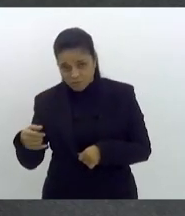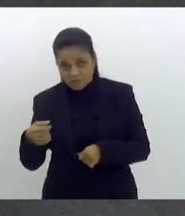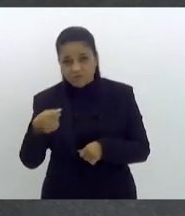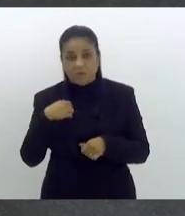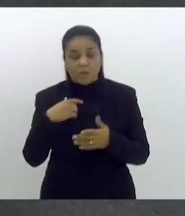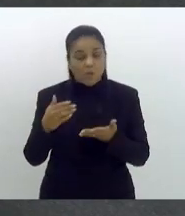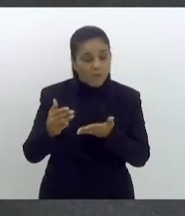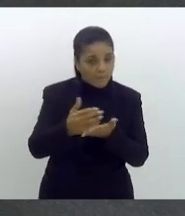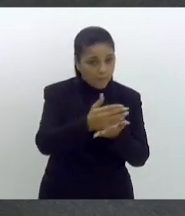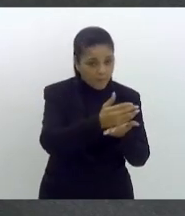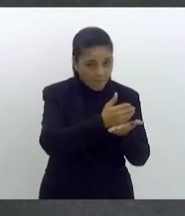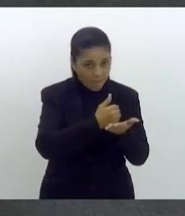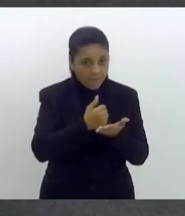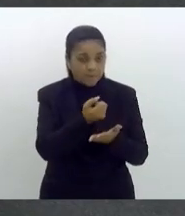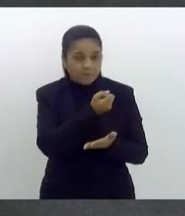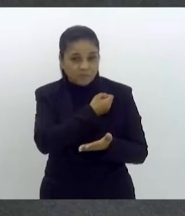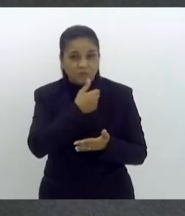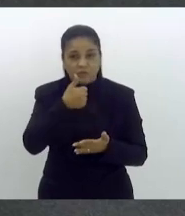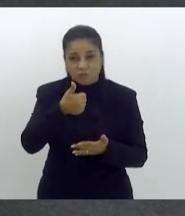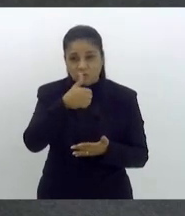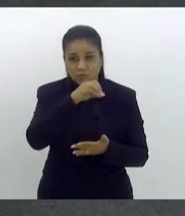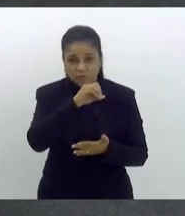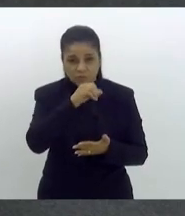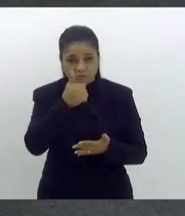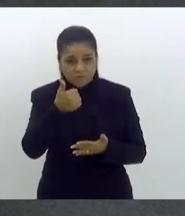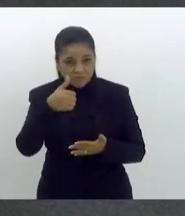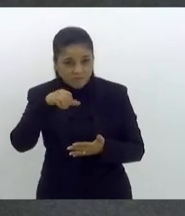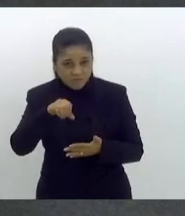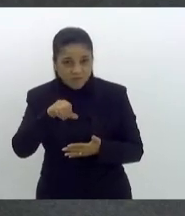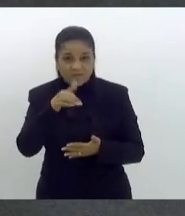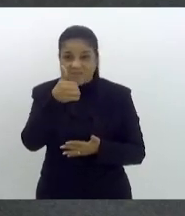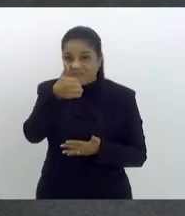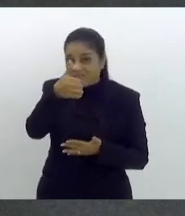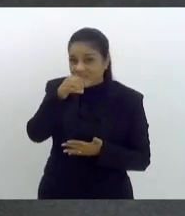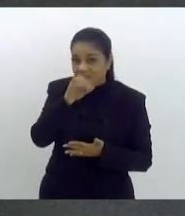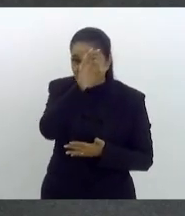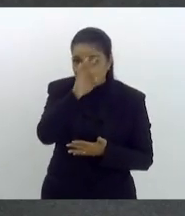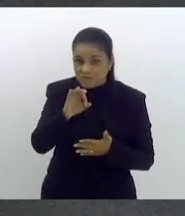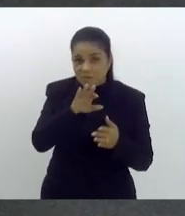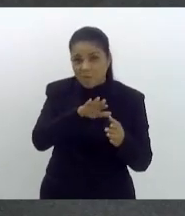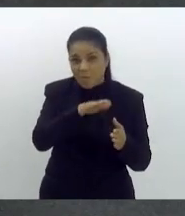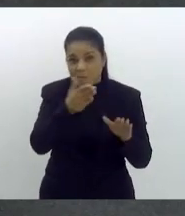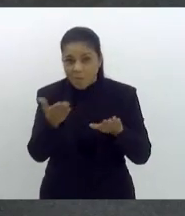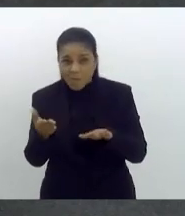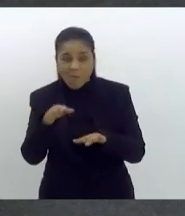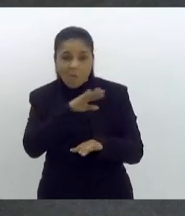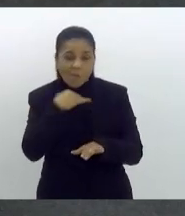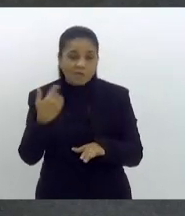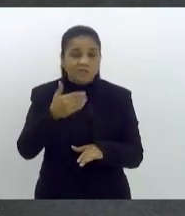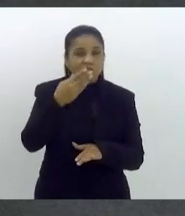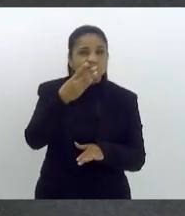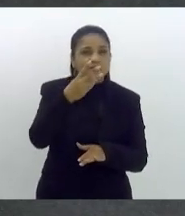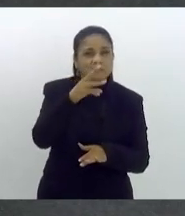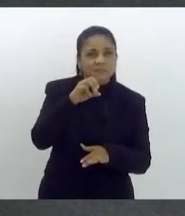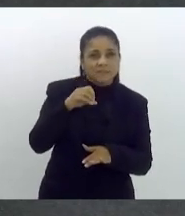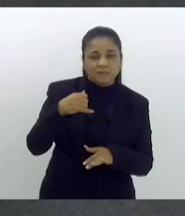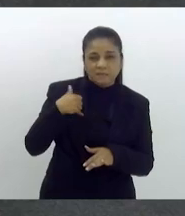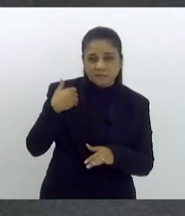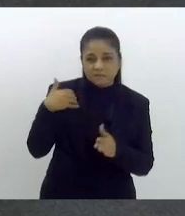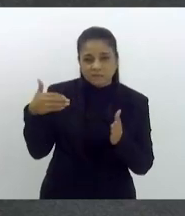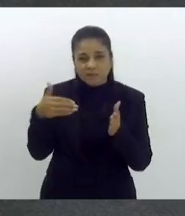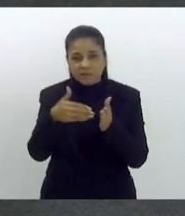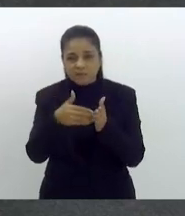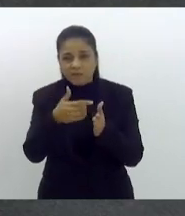em cima de números que em 2019 aproximadamente mais de 10% das mortes entre pessoas de 30 e 69